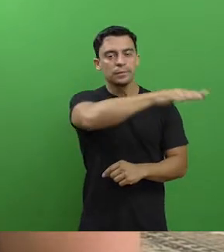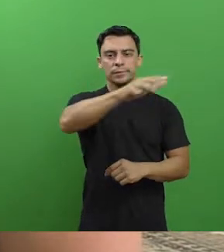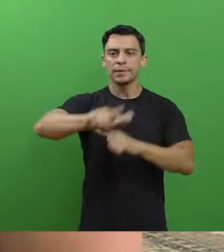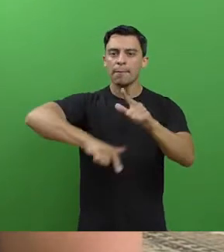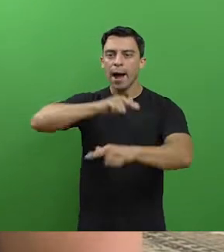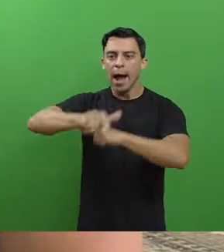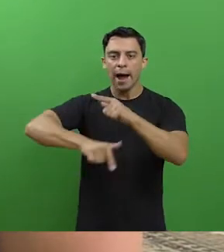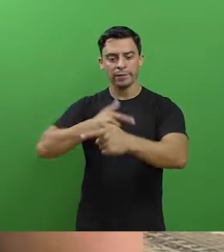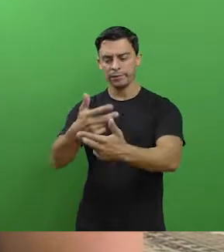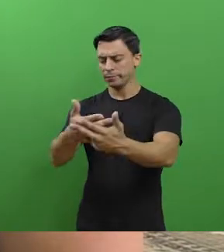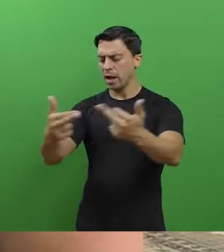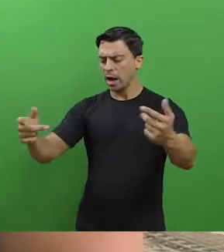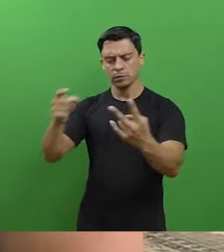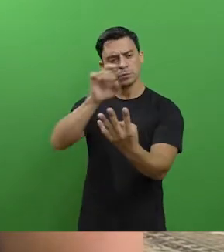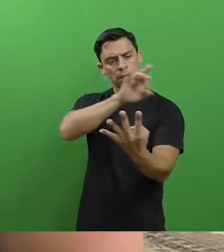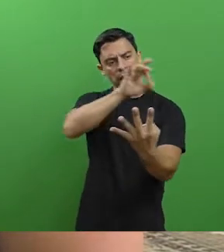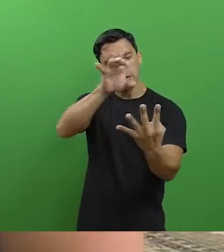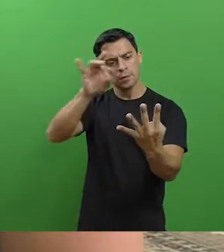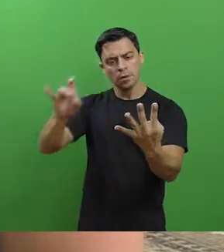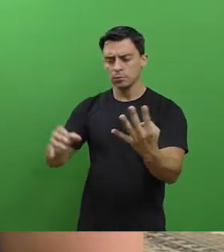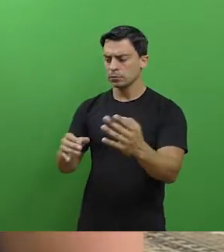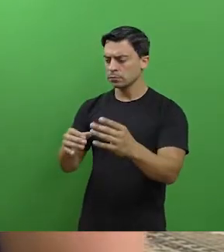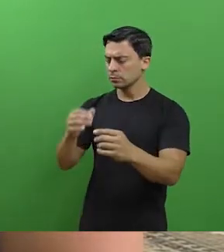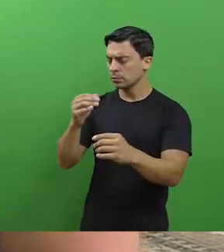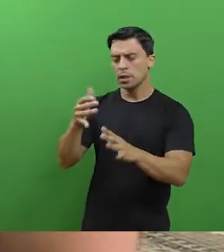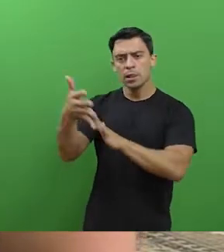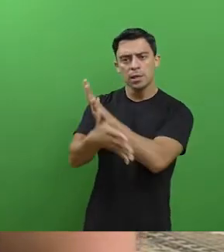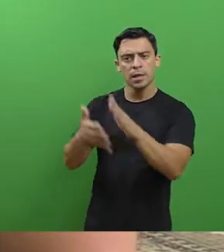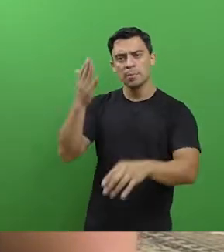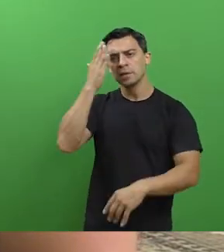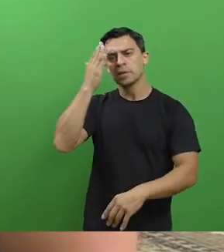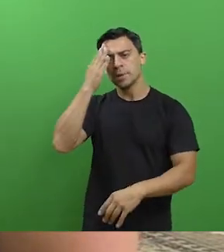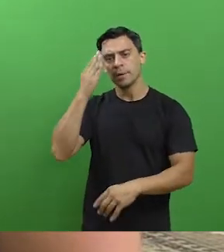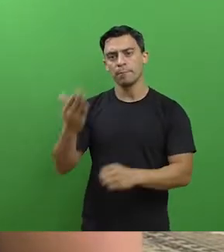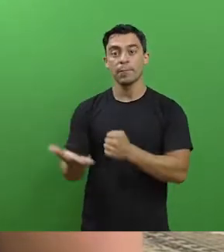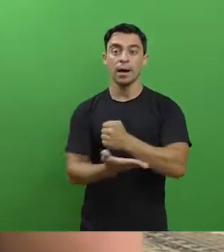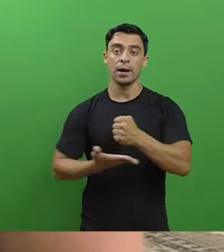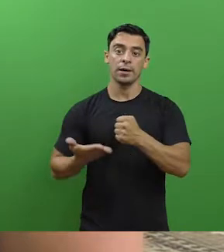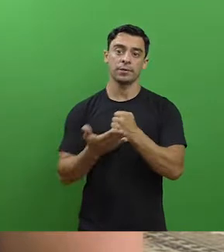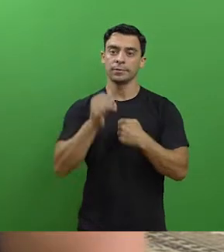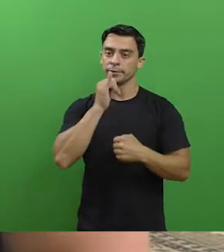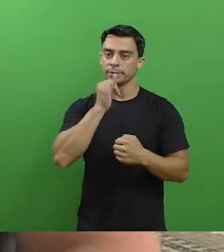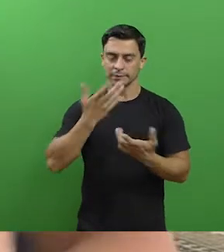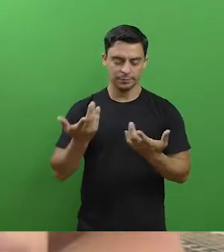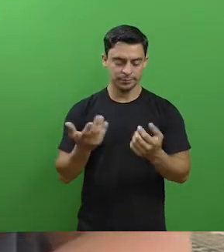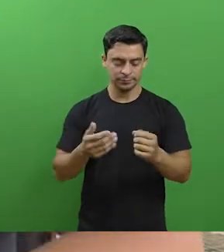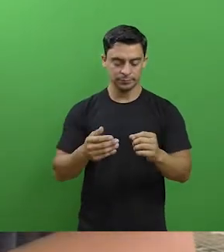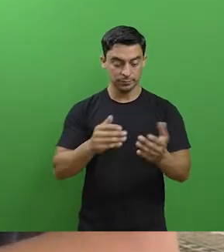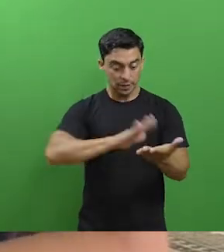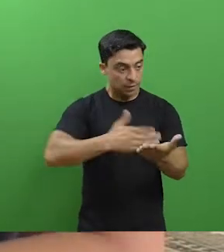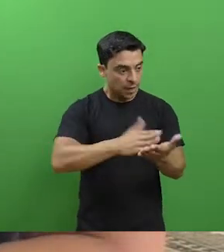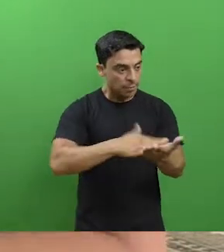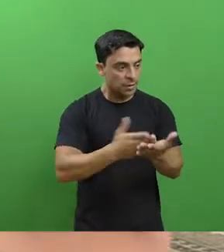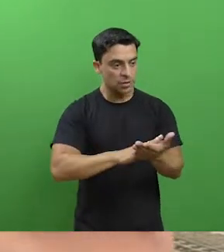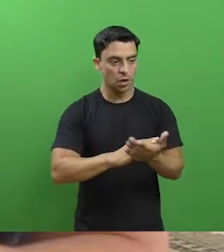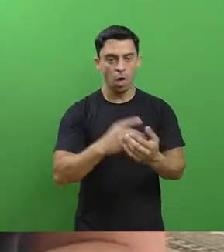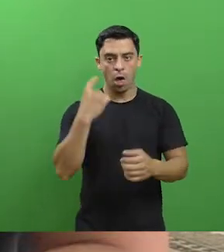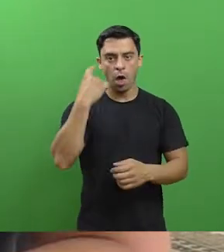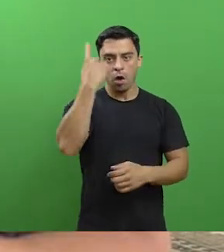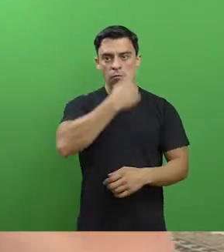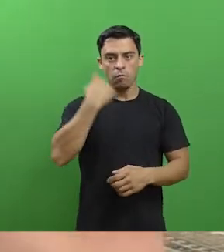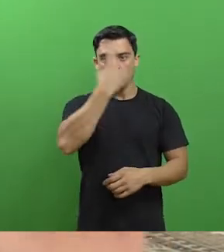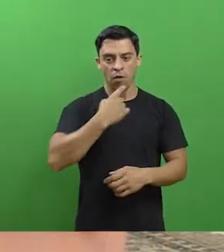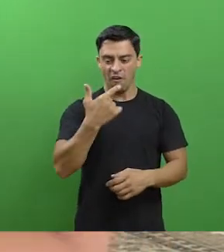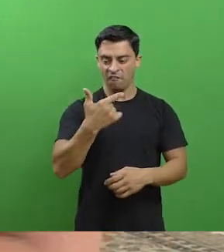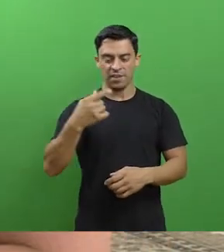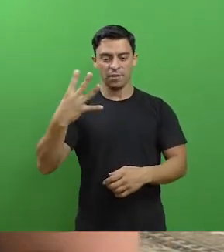também saber o básico, porque o intérprete não vai estar 24 horas dentro do local, né? E daí, às vezes o surdo pode acontecer um